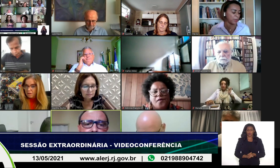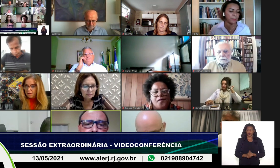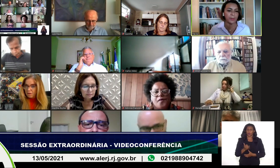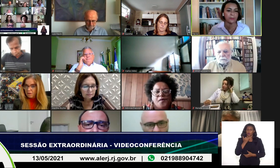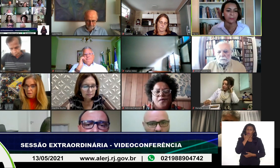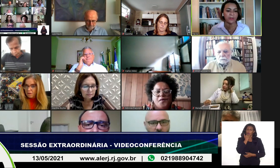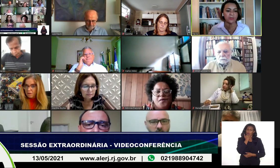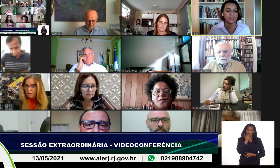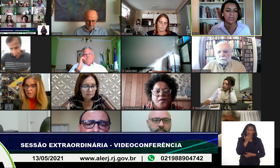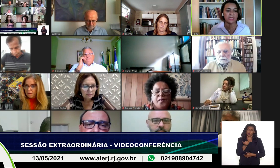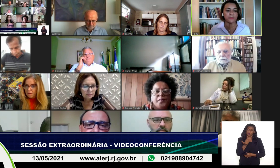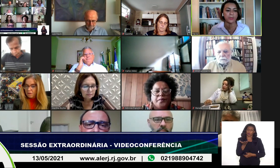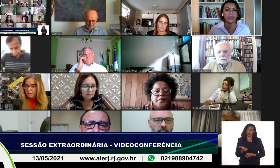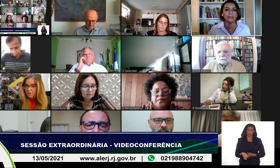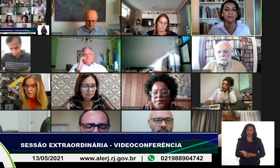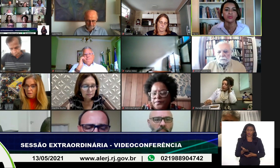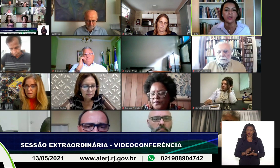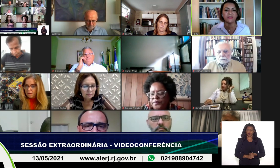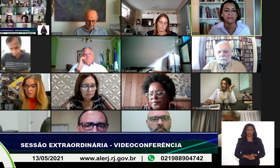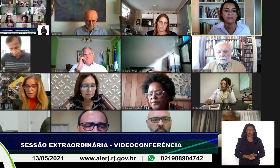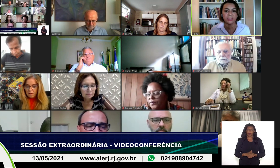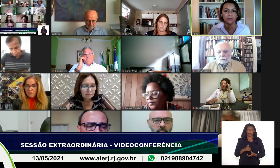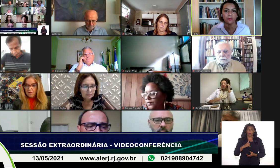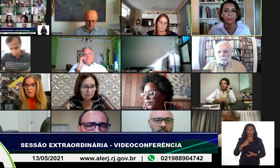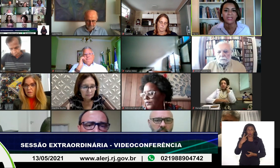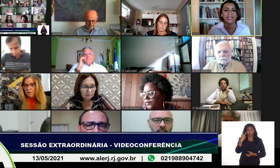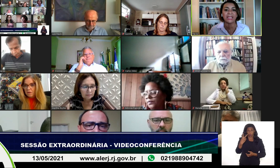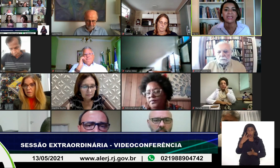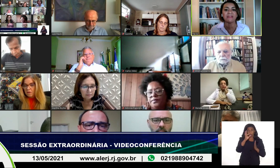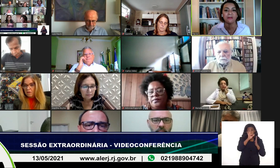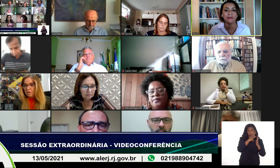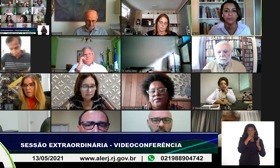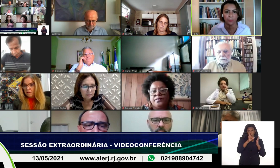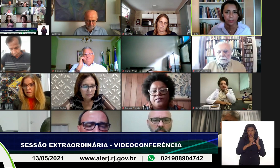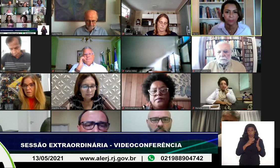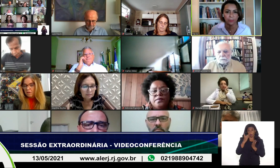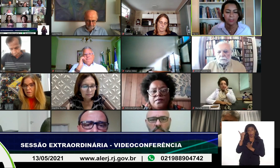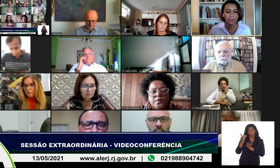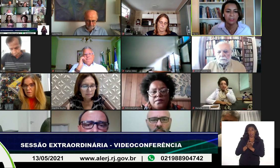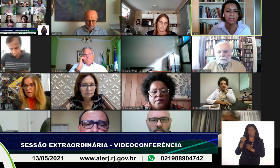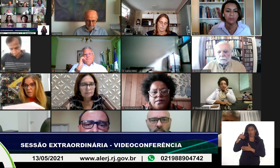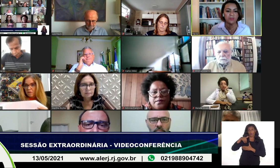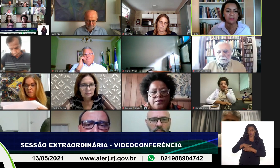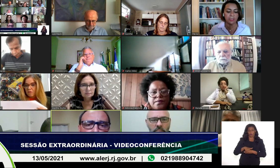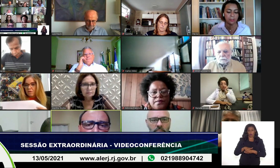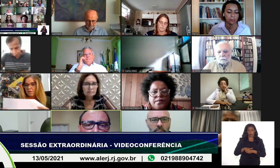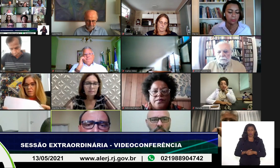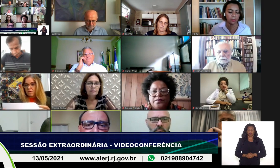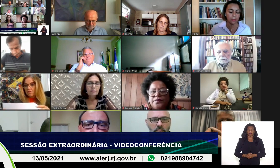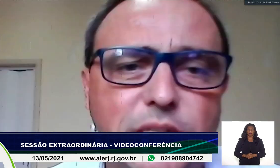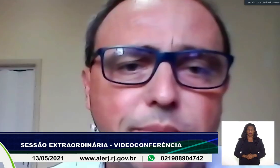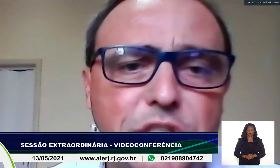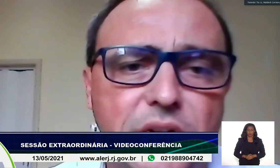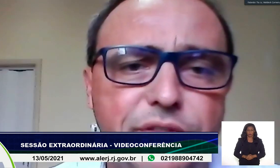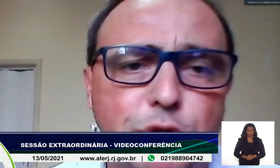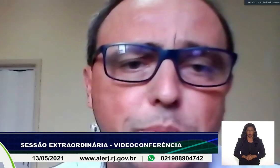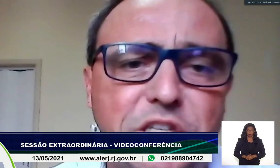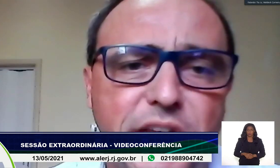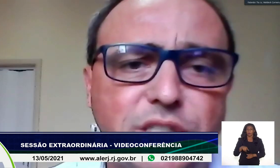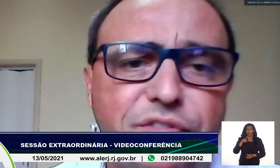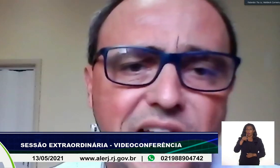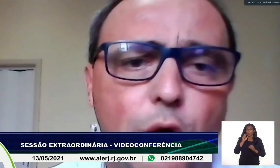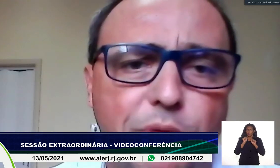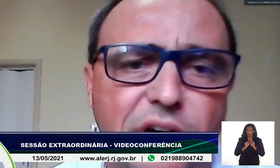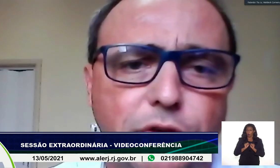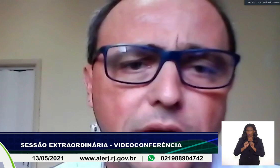Desculpa aí para vocês. Temos dois inscritos para declaração de voto. Deputada Tia Ju, a senhora pode me inscrever no